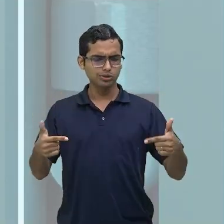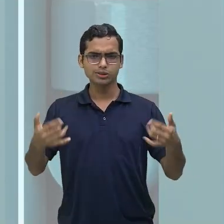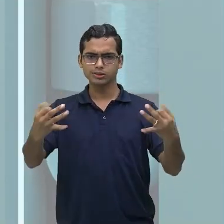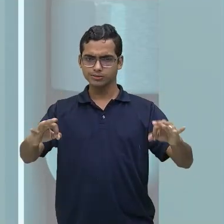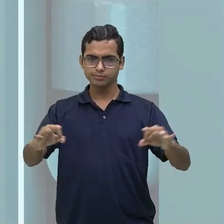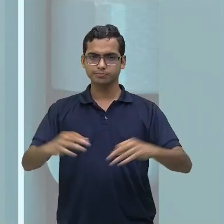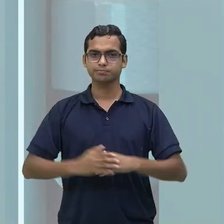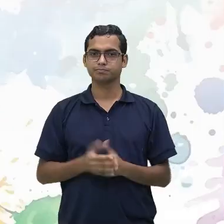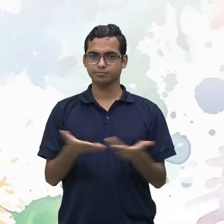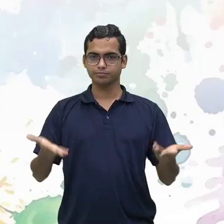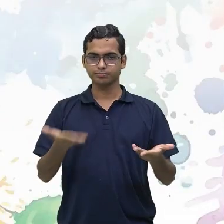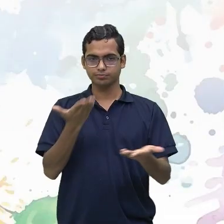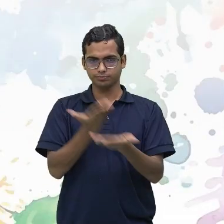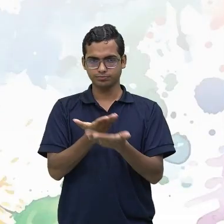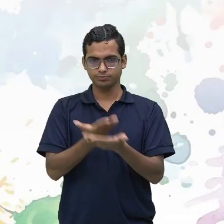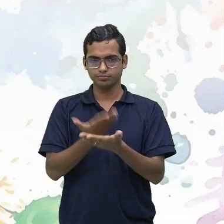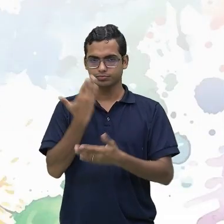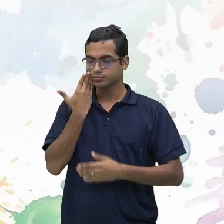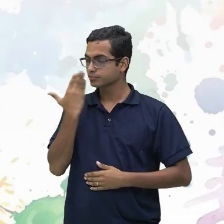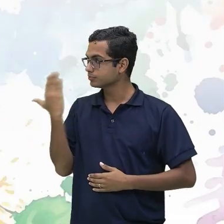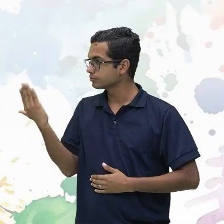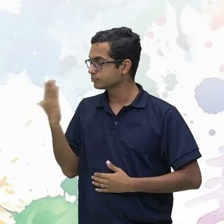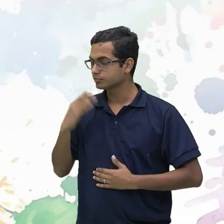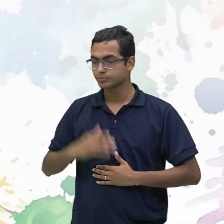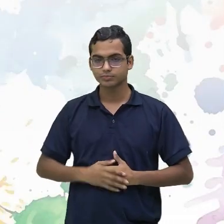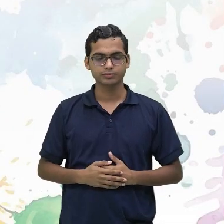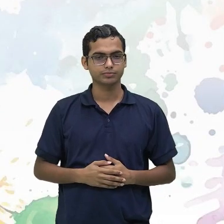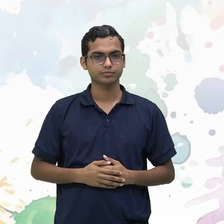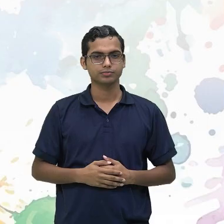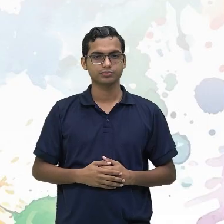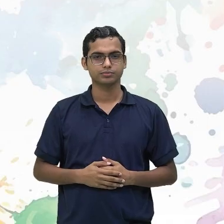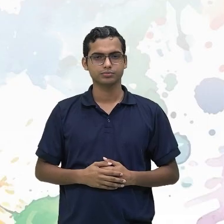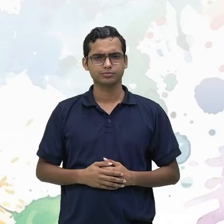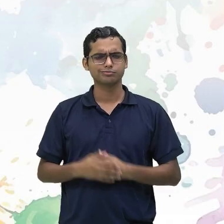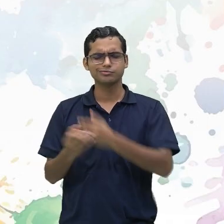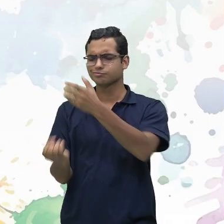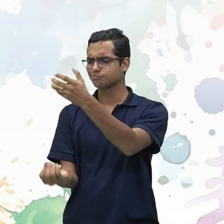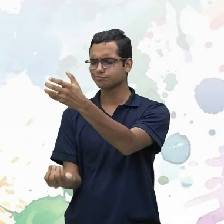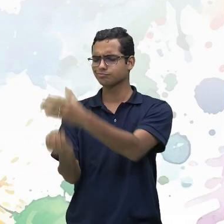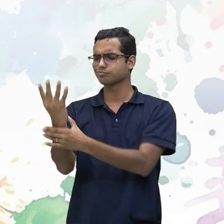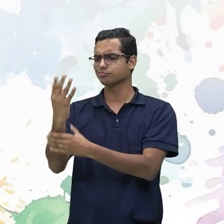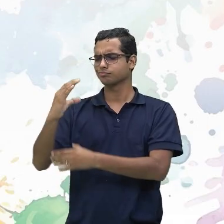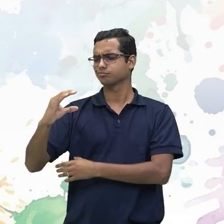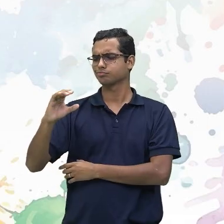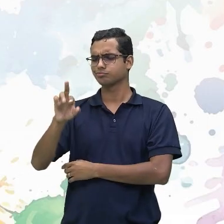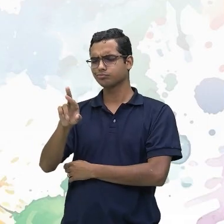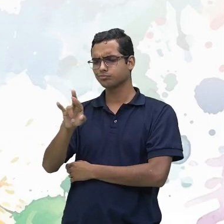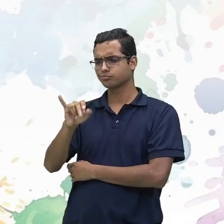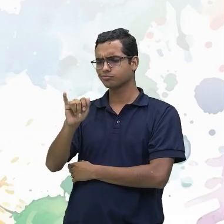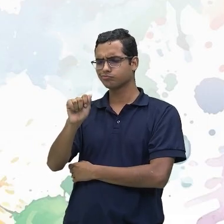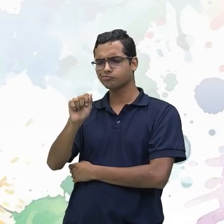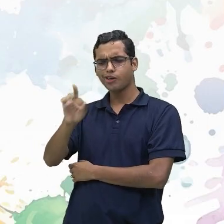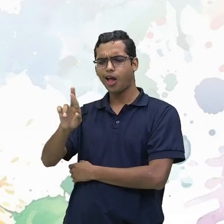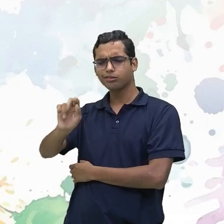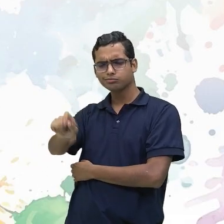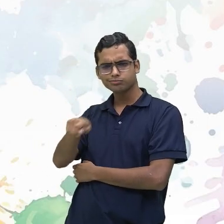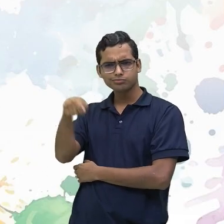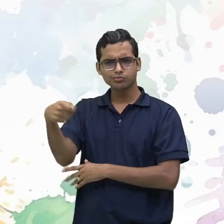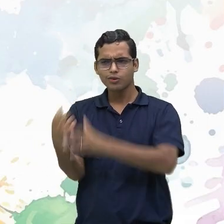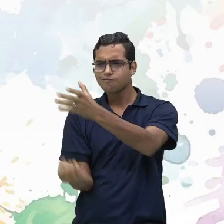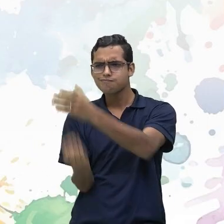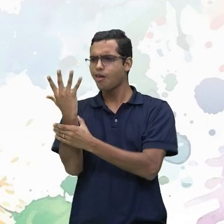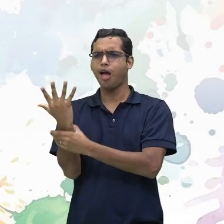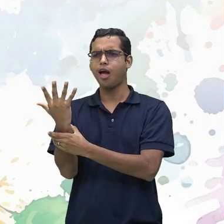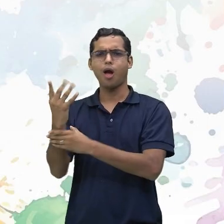nosso ponto de partida? Veja só, o que é criar, afinal? Já que a gente está falando que a arte é esse processo